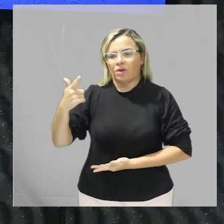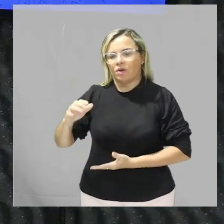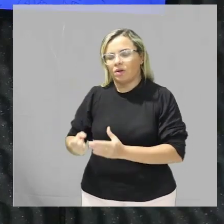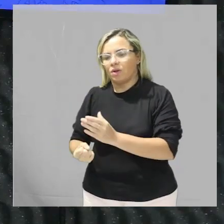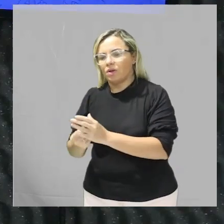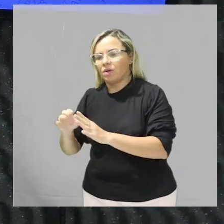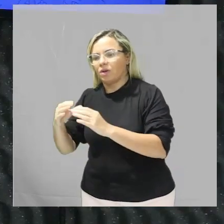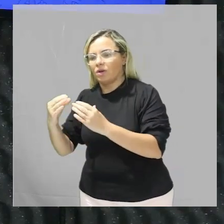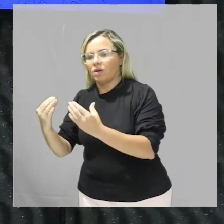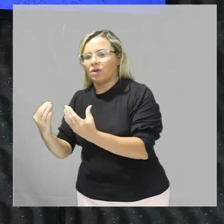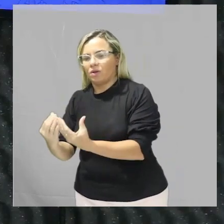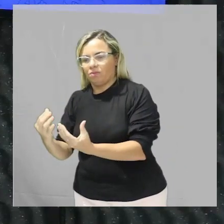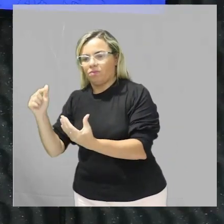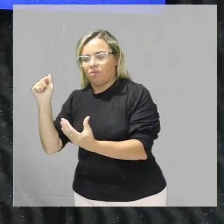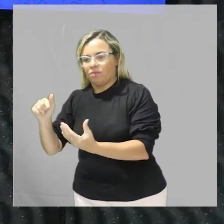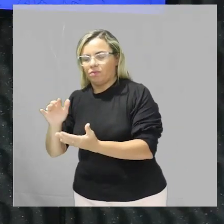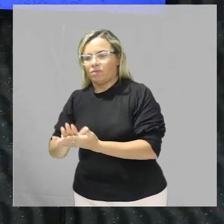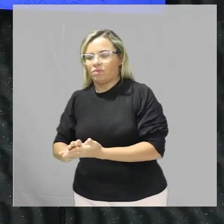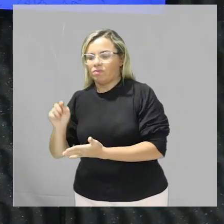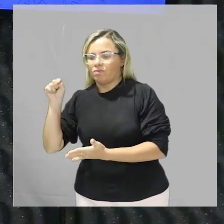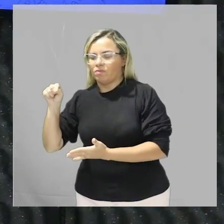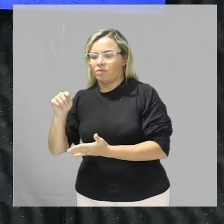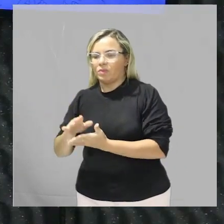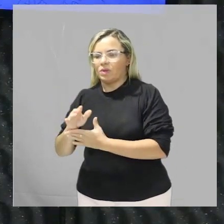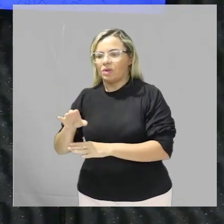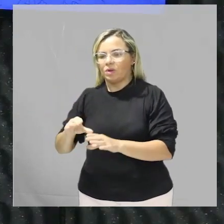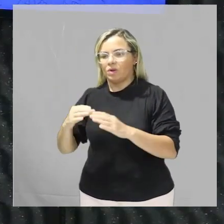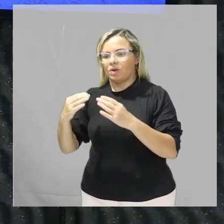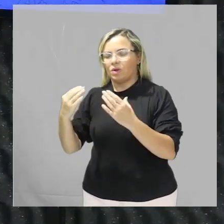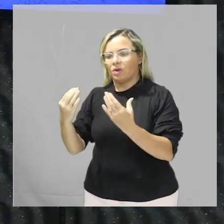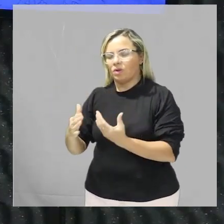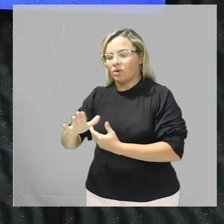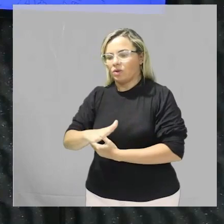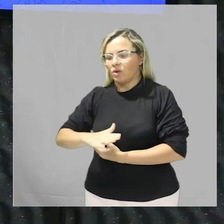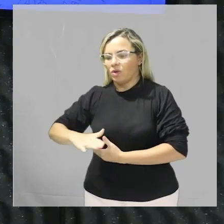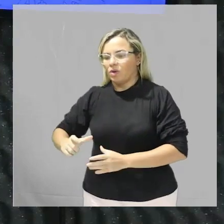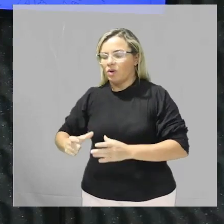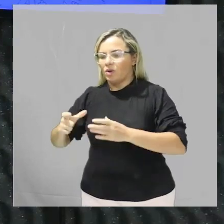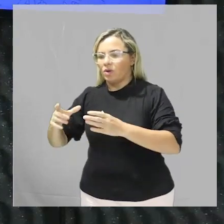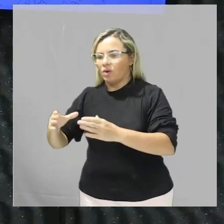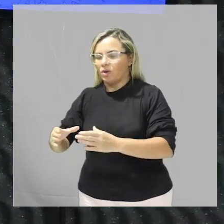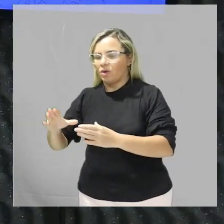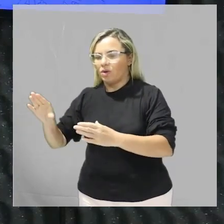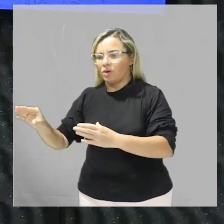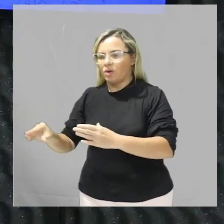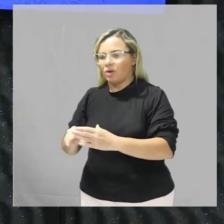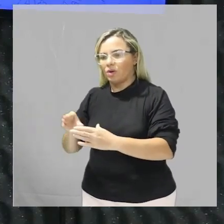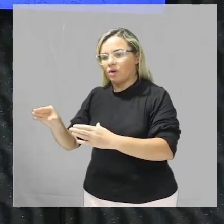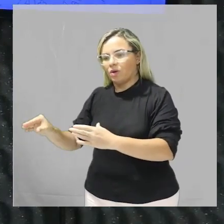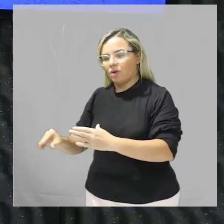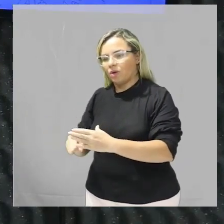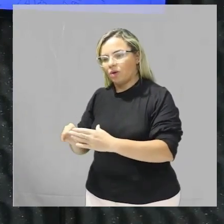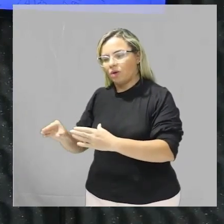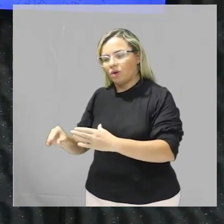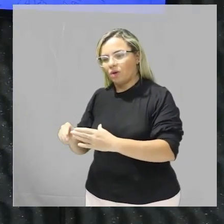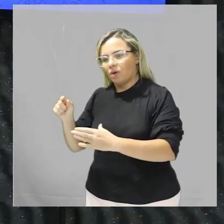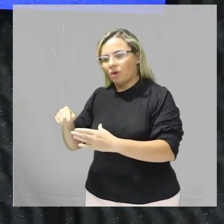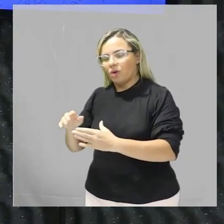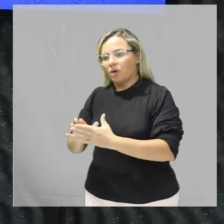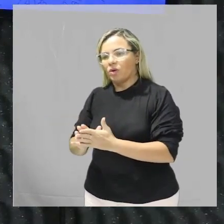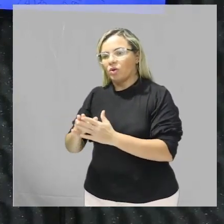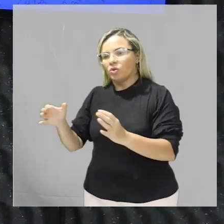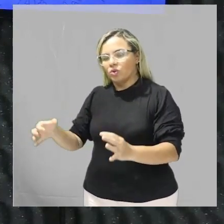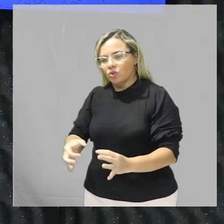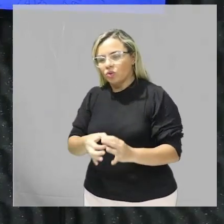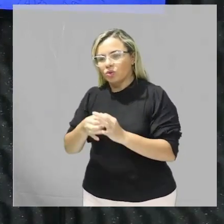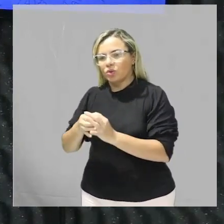a comunidade. A comunidade de um determinado local, juntamente com os fatores abióticos, formam o ecossistema e, por